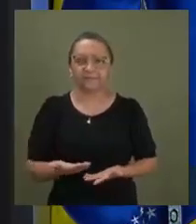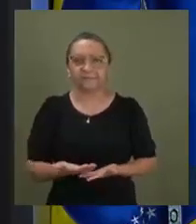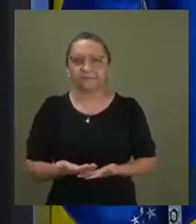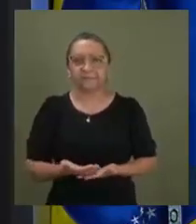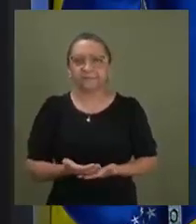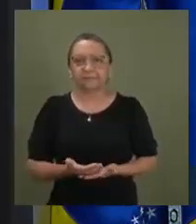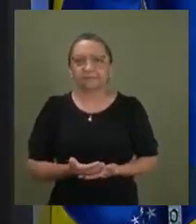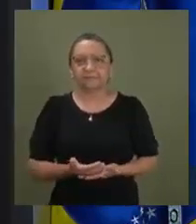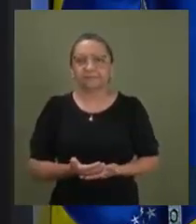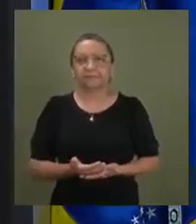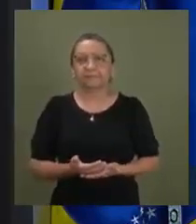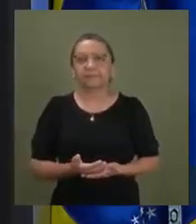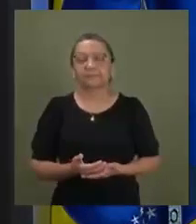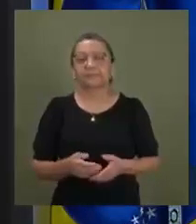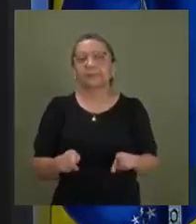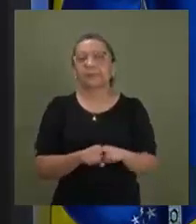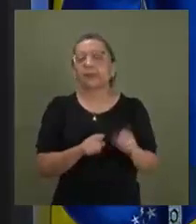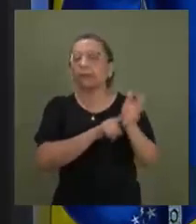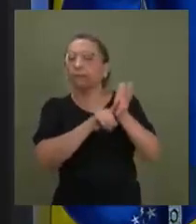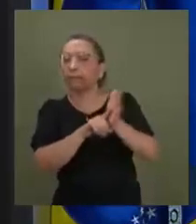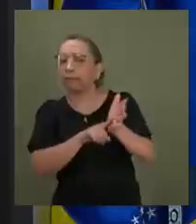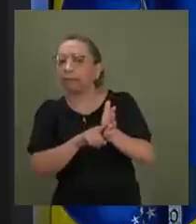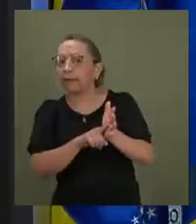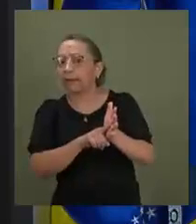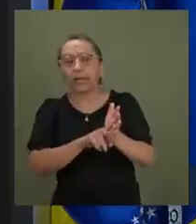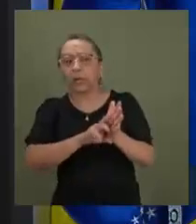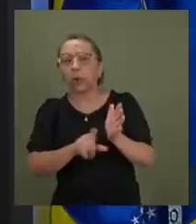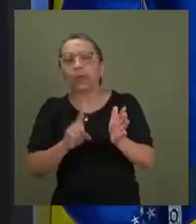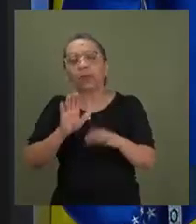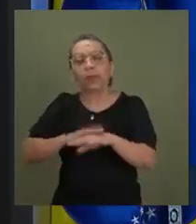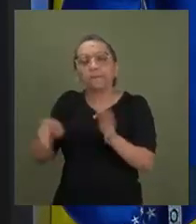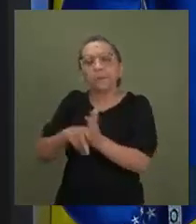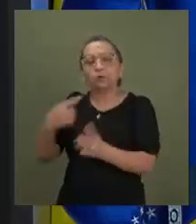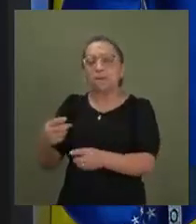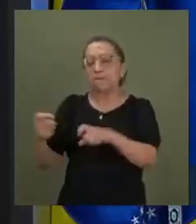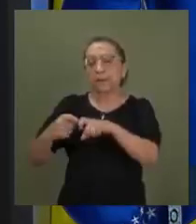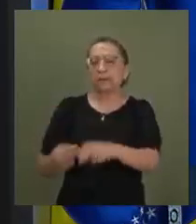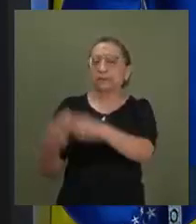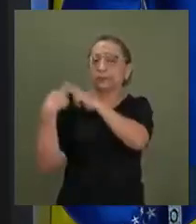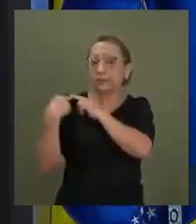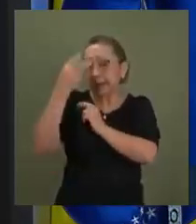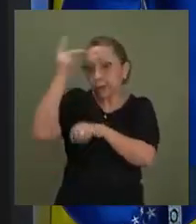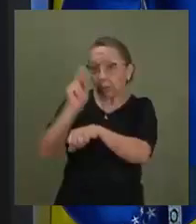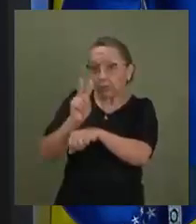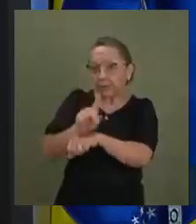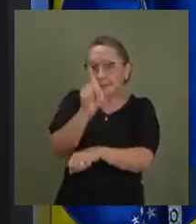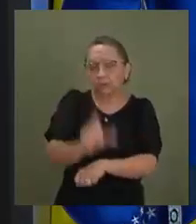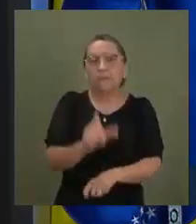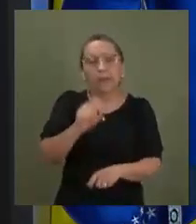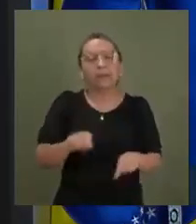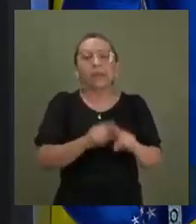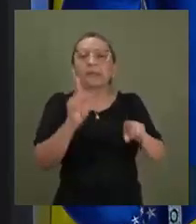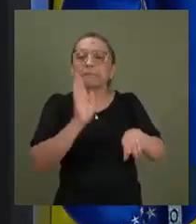Aqui já acabou. A autópsia não é apenas um serviço para os médicos responsáveis pelo paciente, mas um serviço